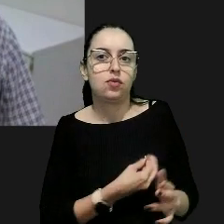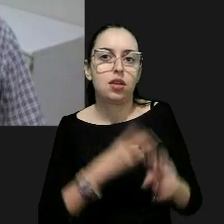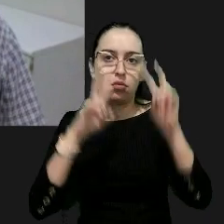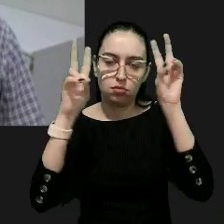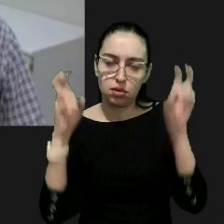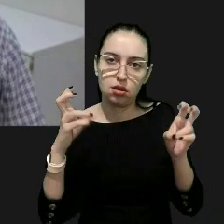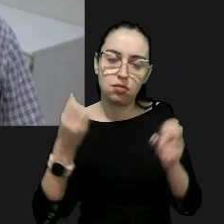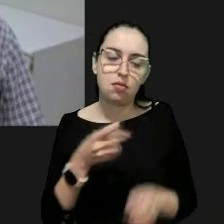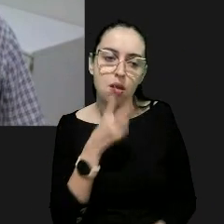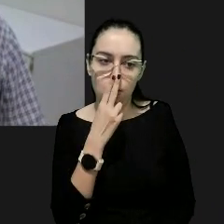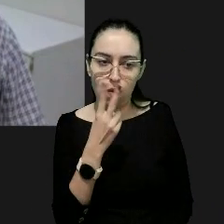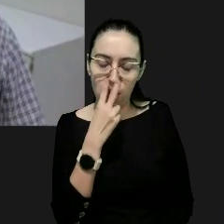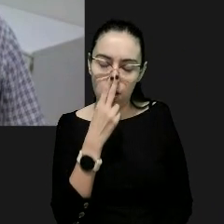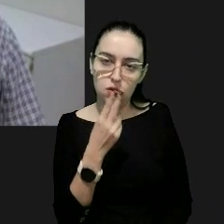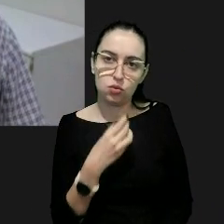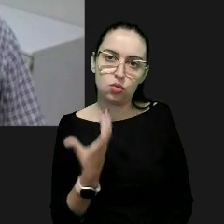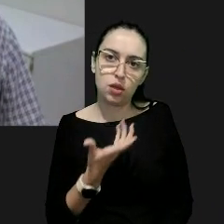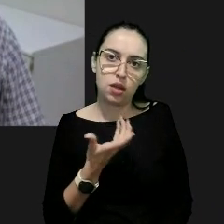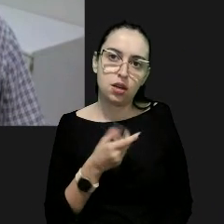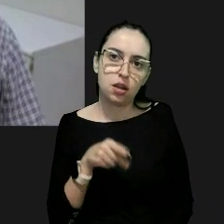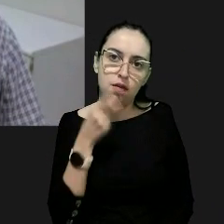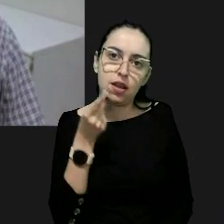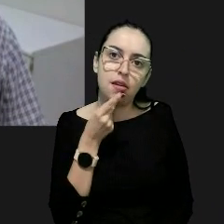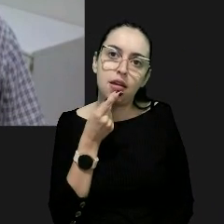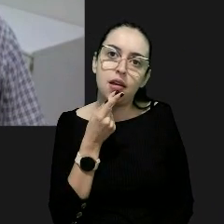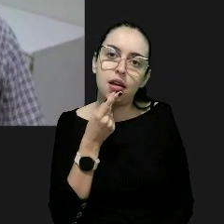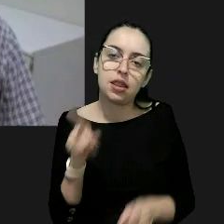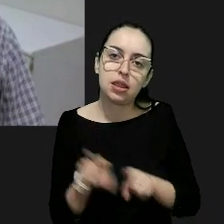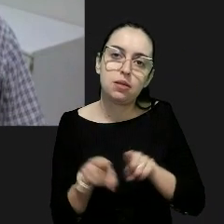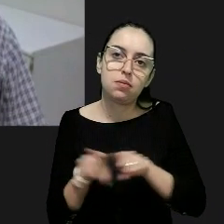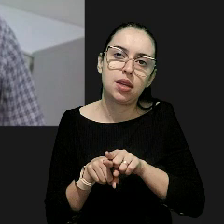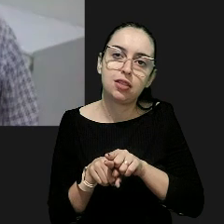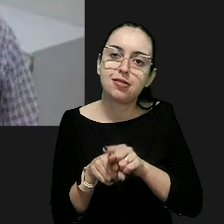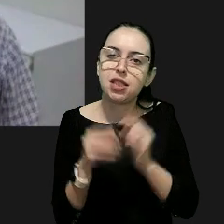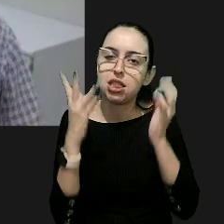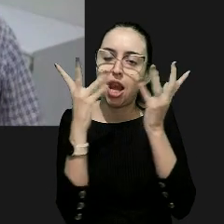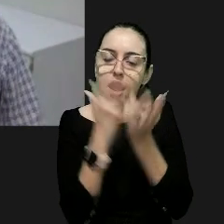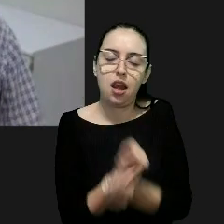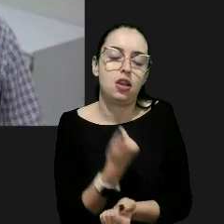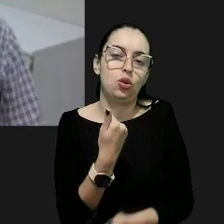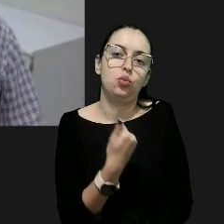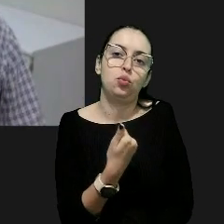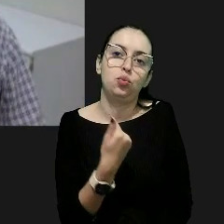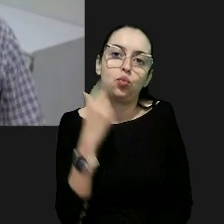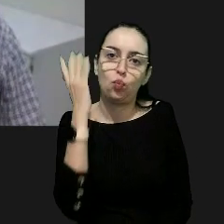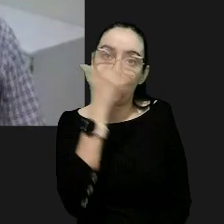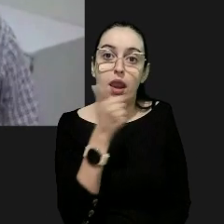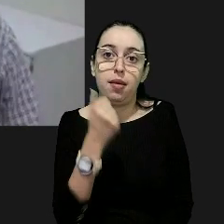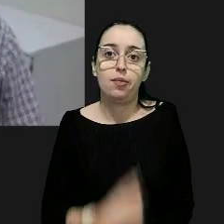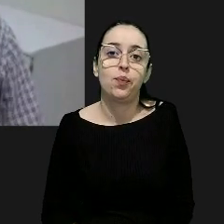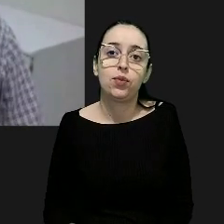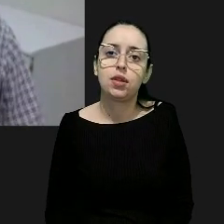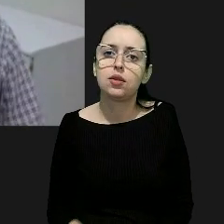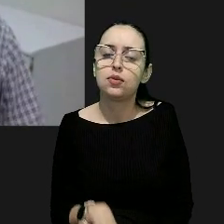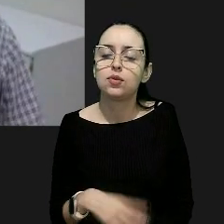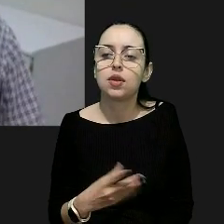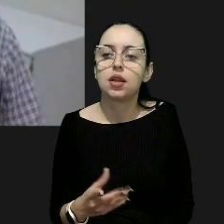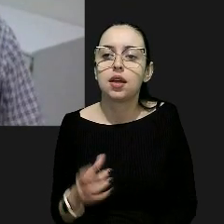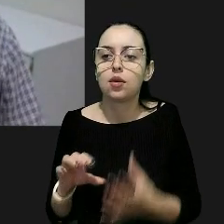é o meu projeto de vida, não é o título, né? Eu queria falar uma coisa também que eu acho muito linda.